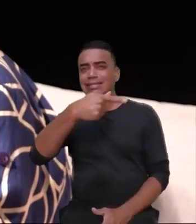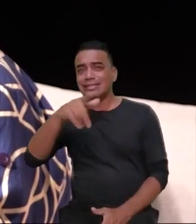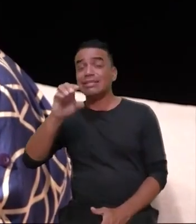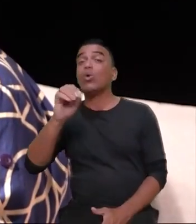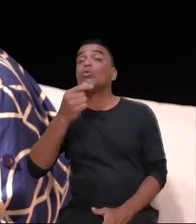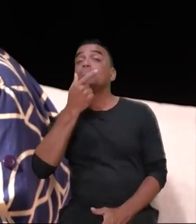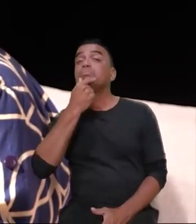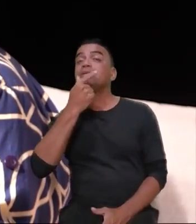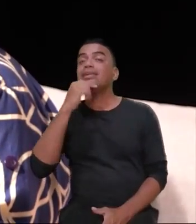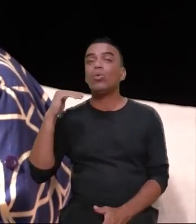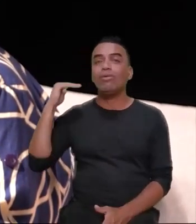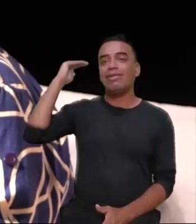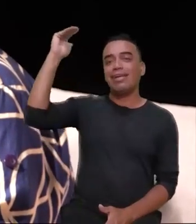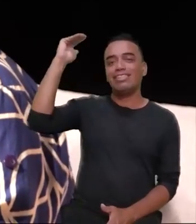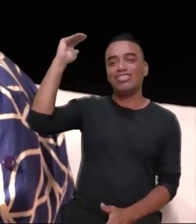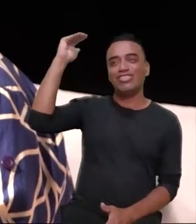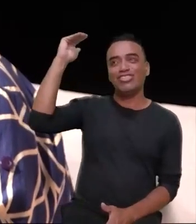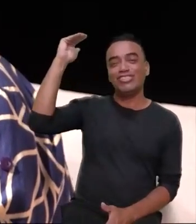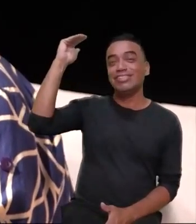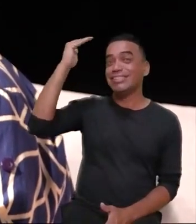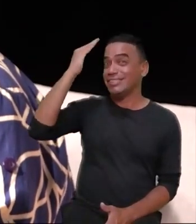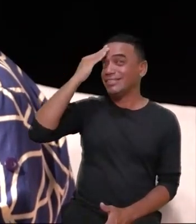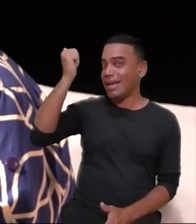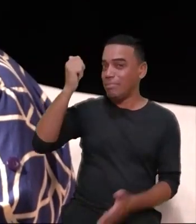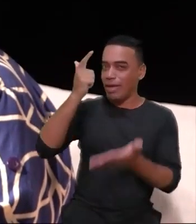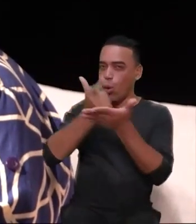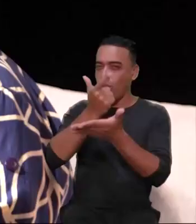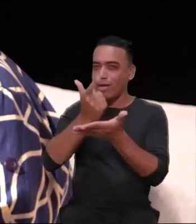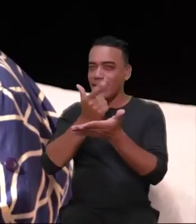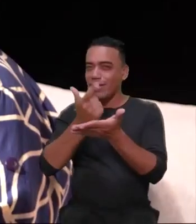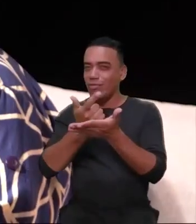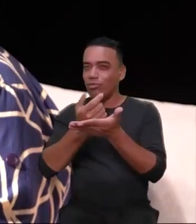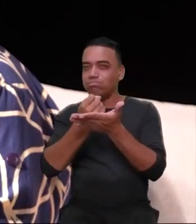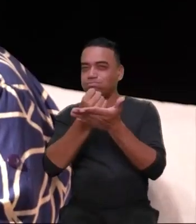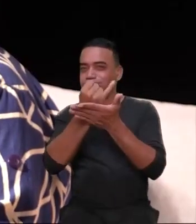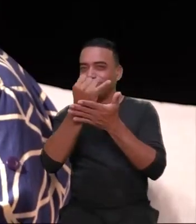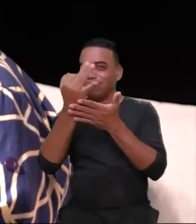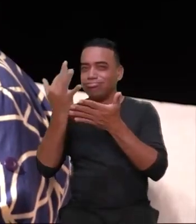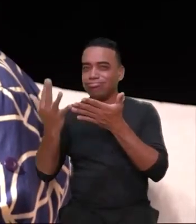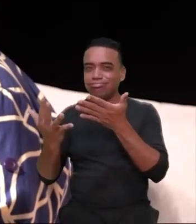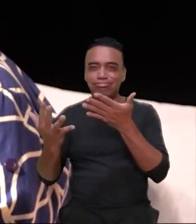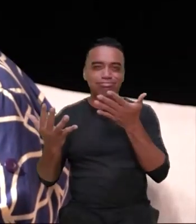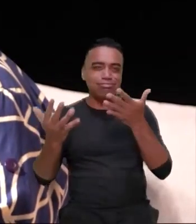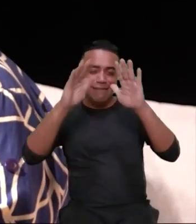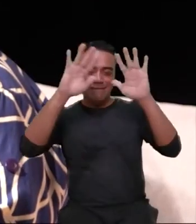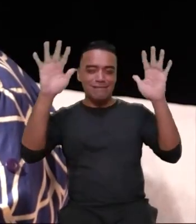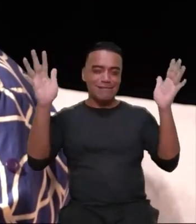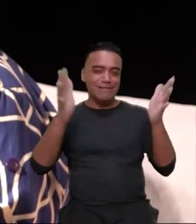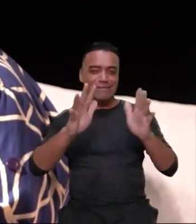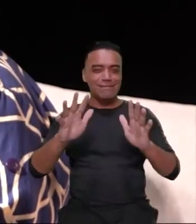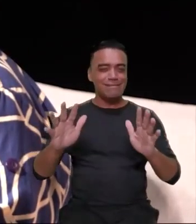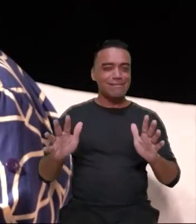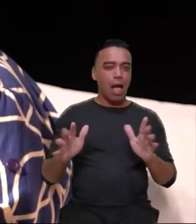Menino Grande sabe que é um livro carregado de sensualidade e